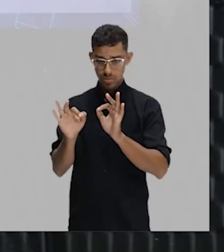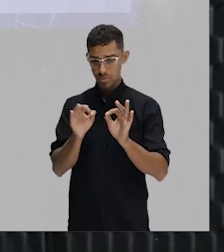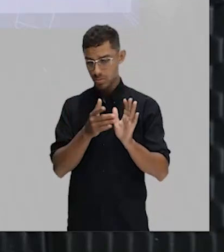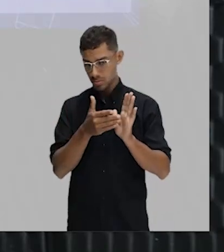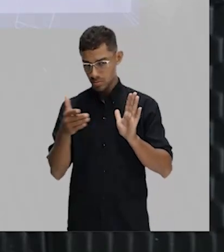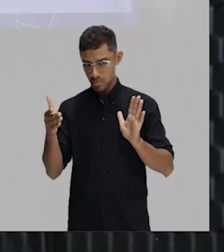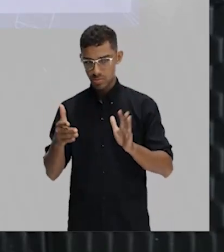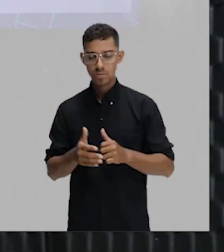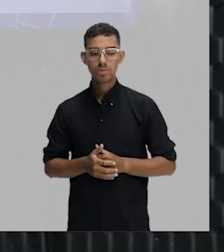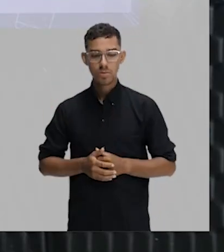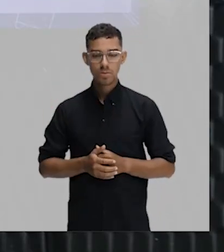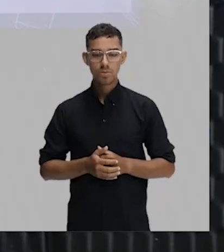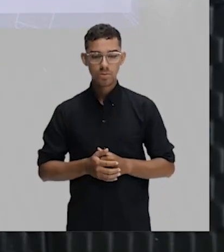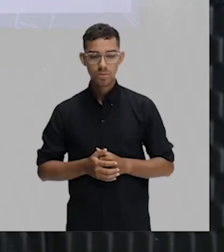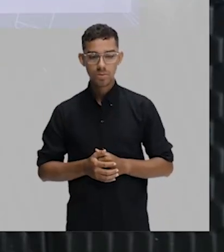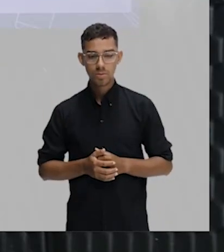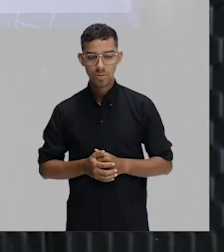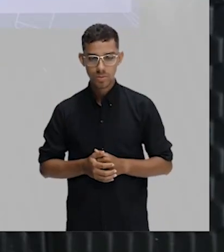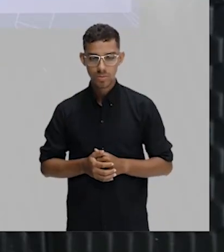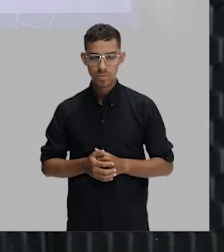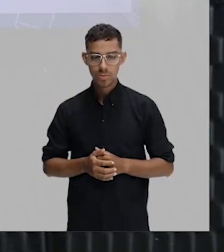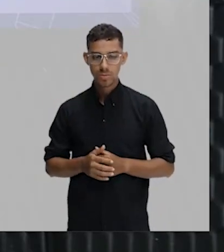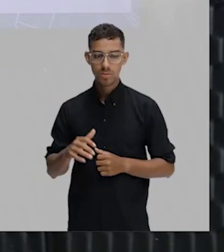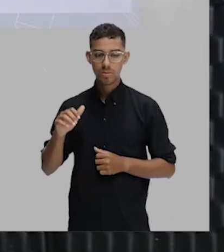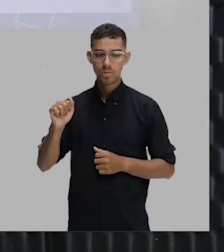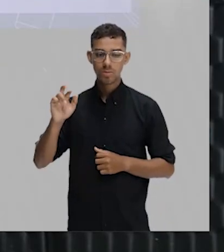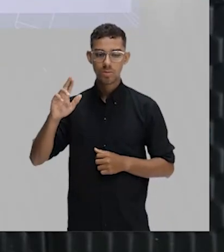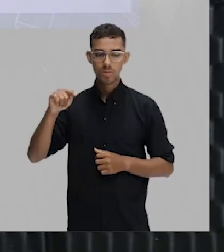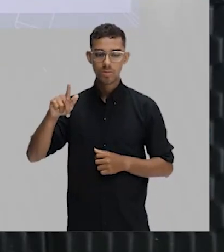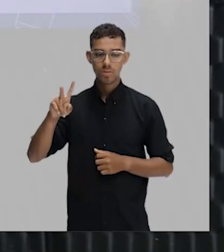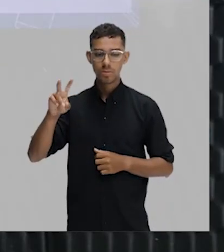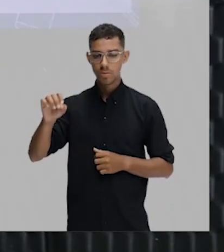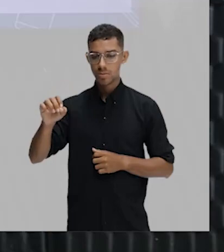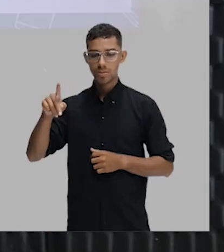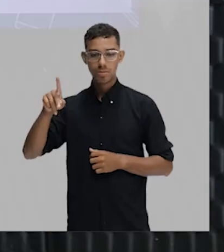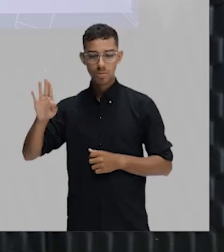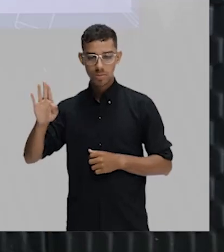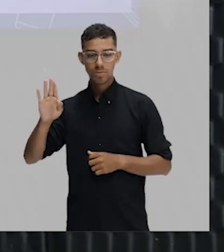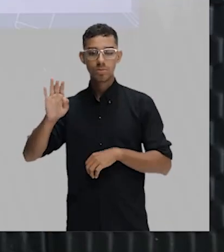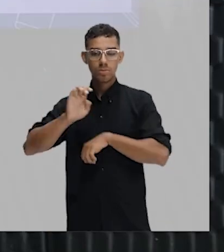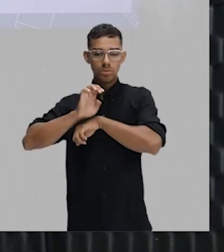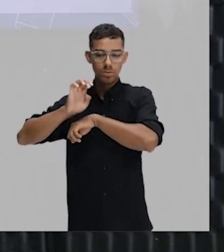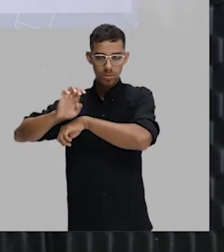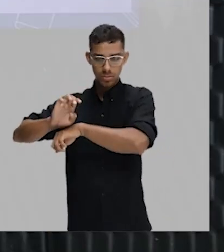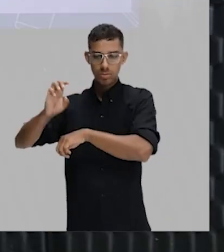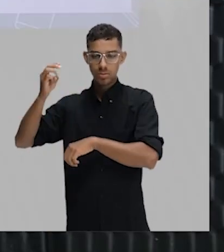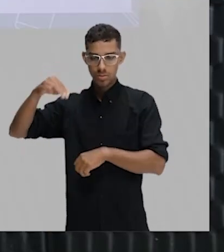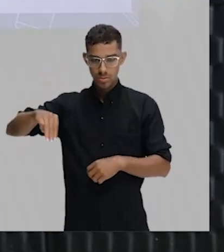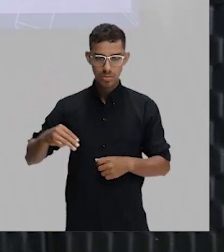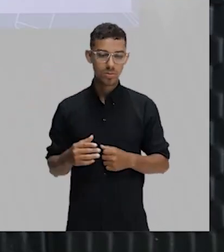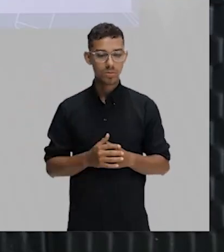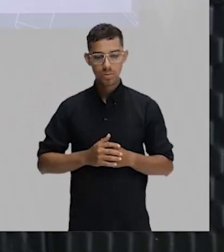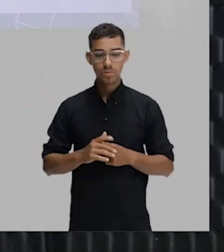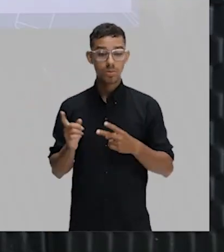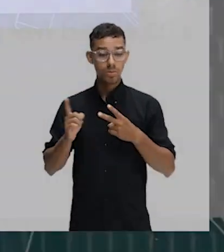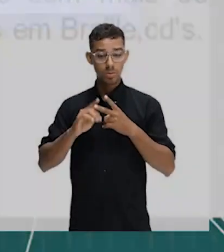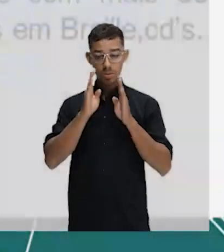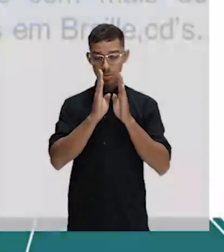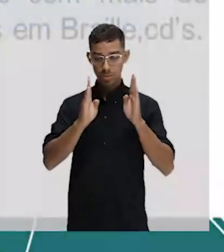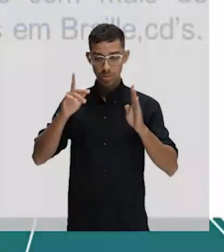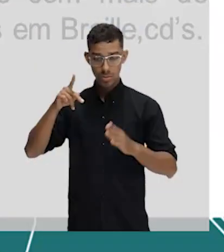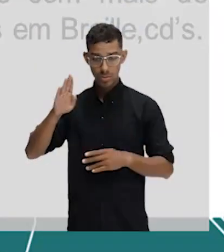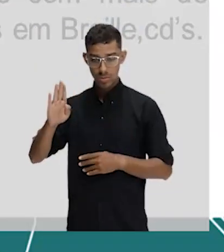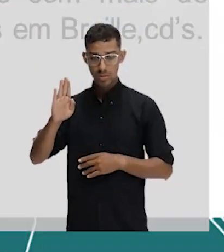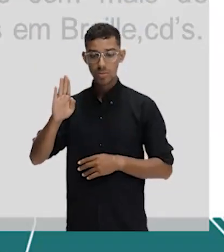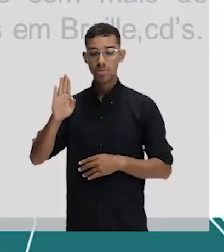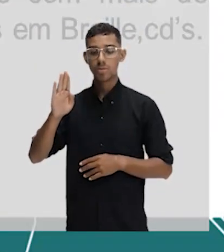época. Arquivo Público do Estado do Maranhão, Biblioteca Pública Benedito Leite e o Museu de Arte Sacra. Os três